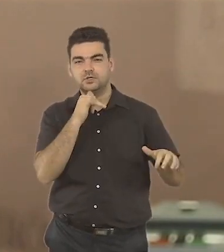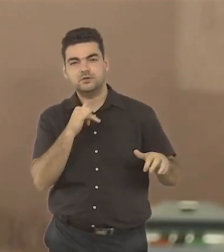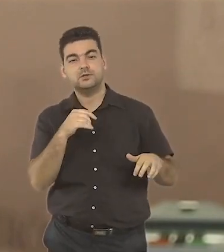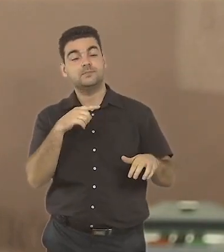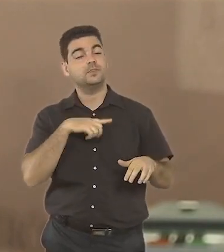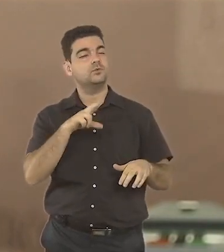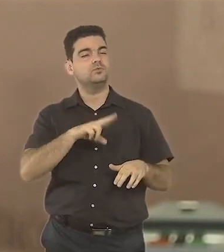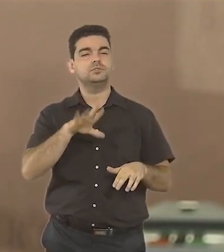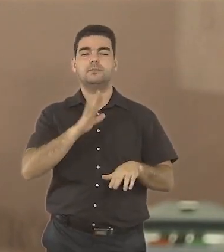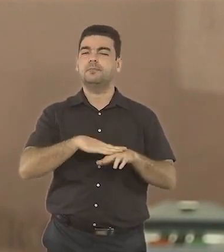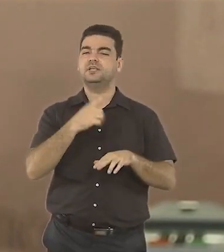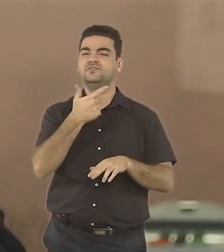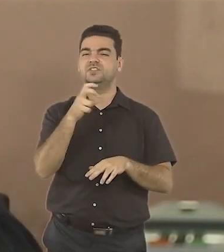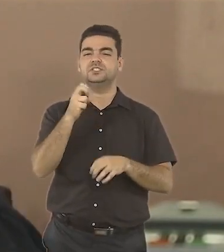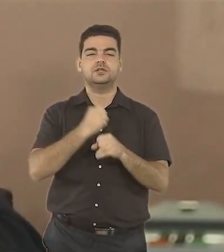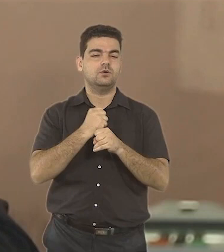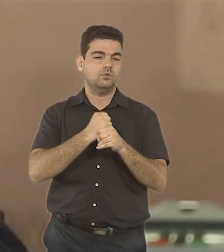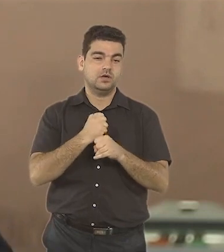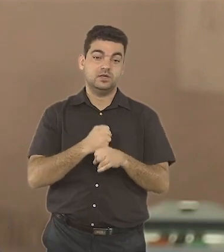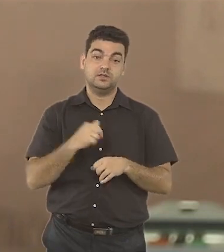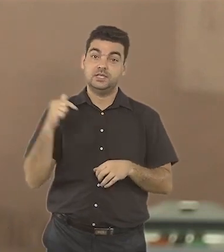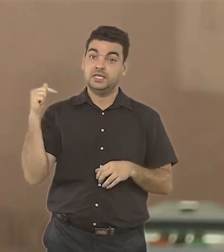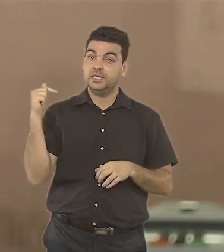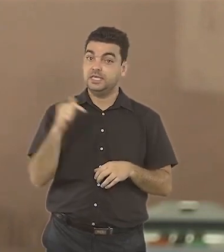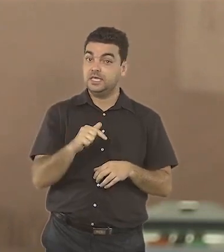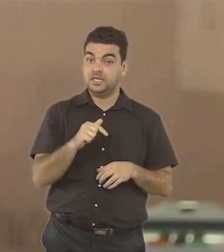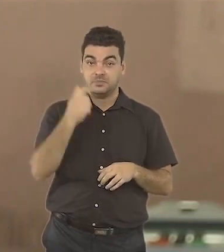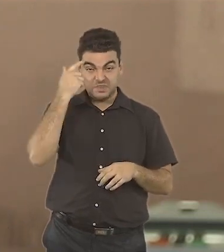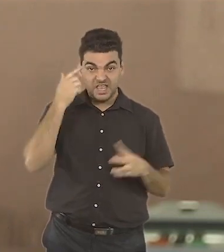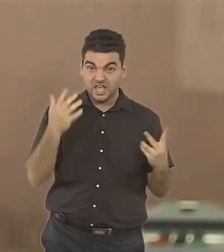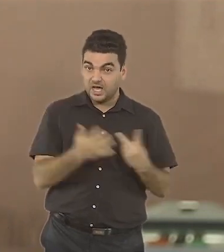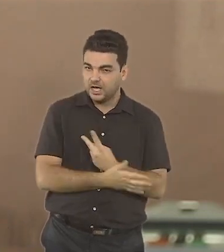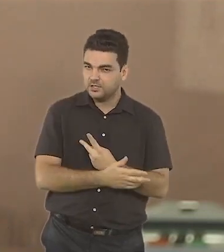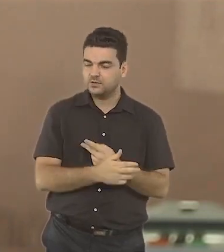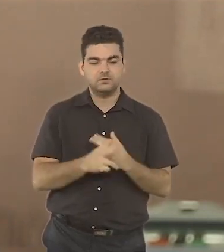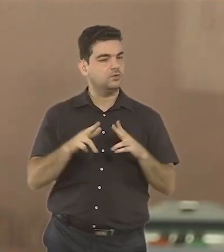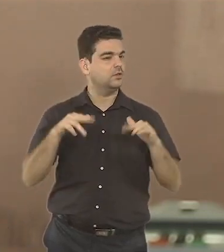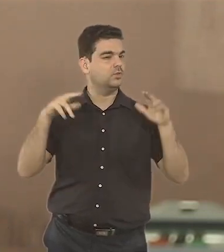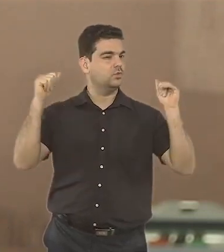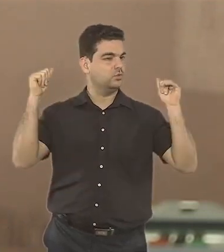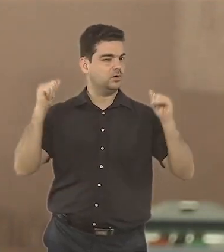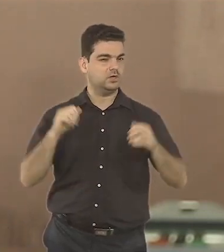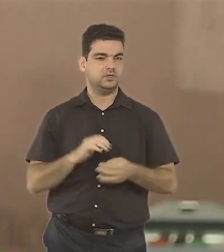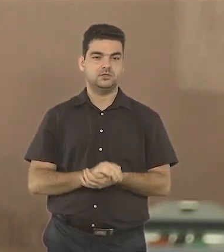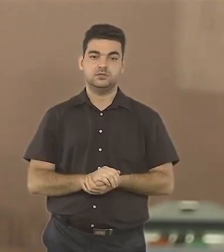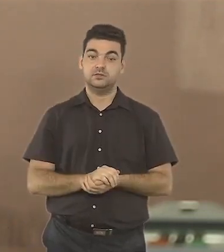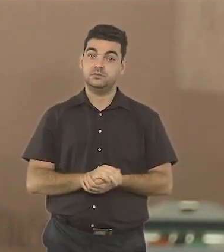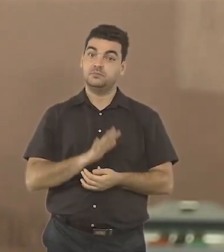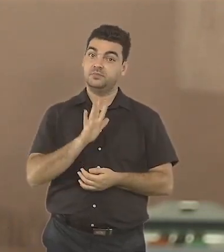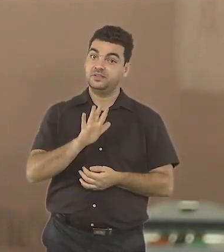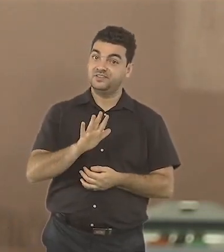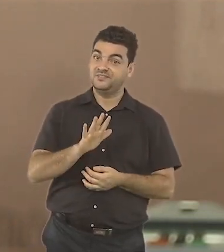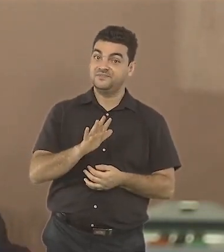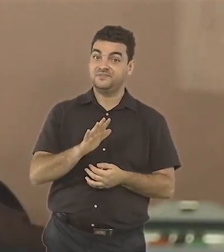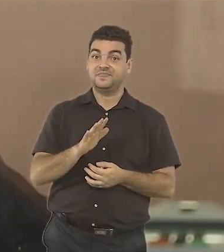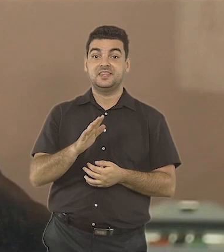adotadas há 25 anos e jamais ocorreu qualquer caso de fraude comprovada. Ao